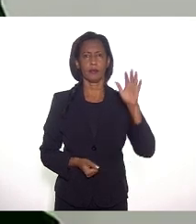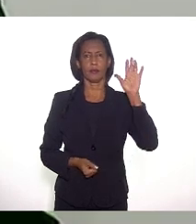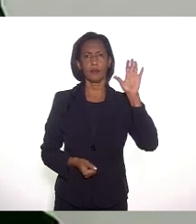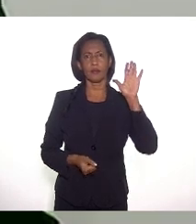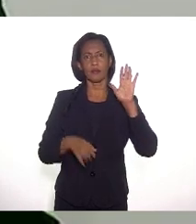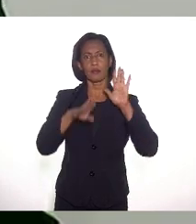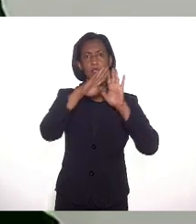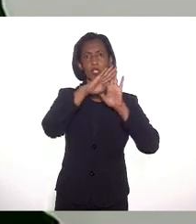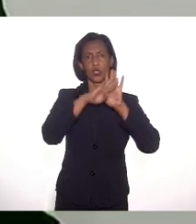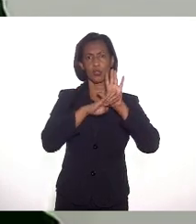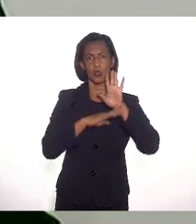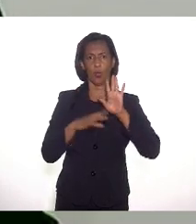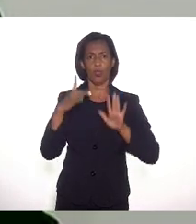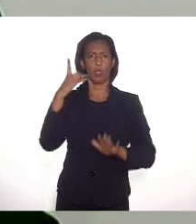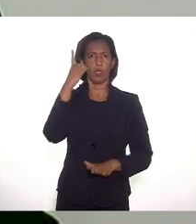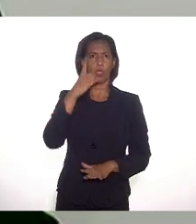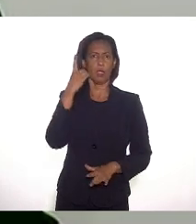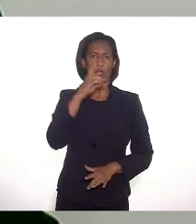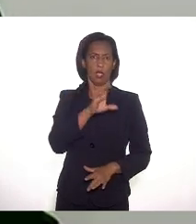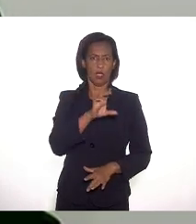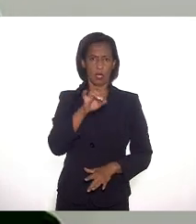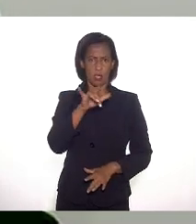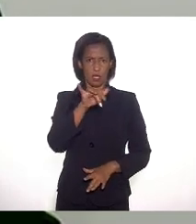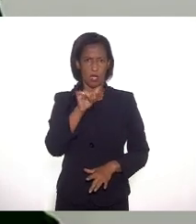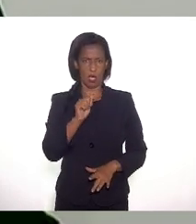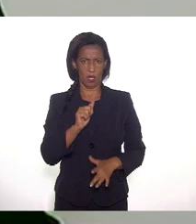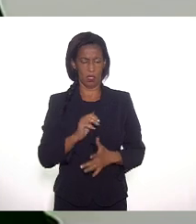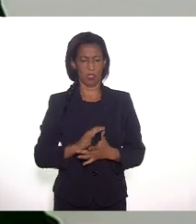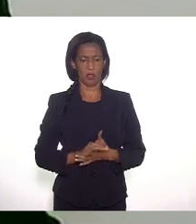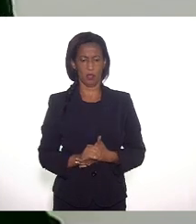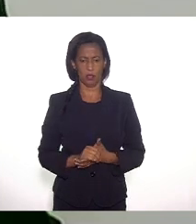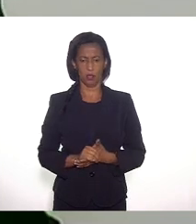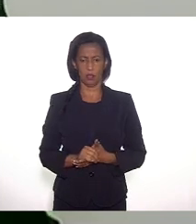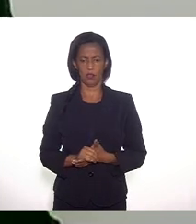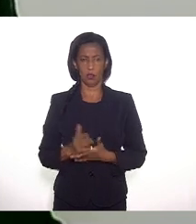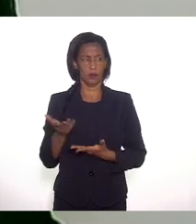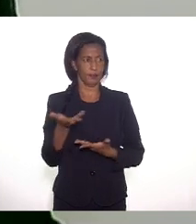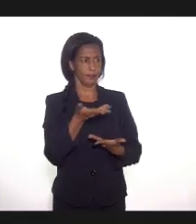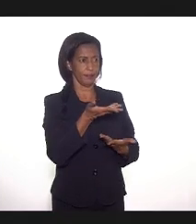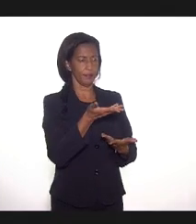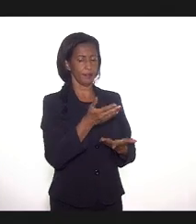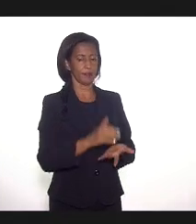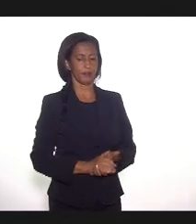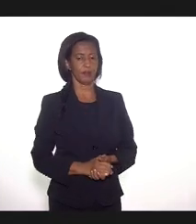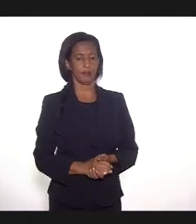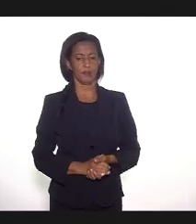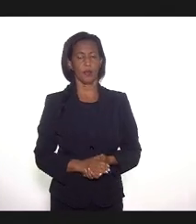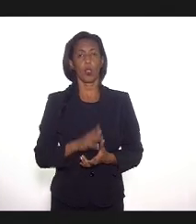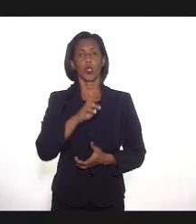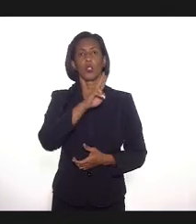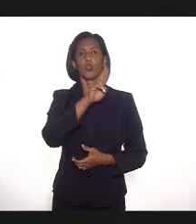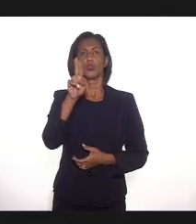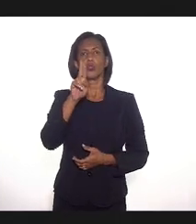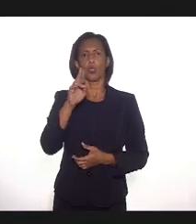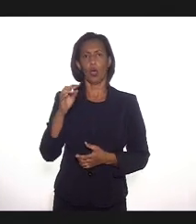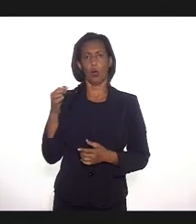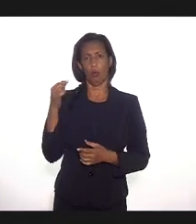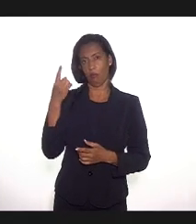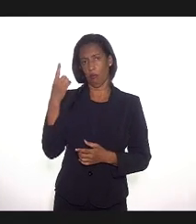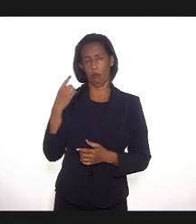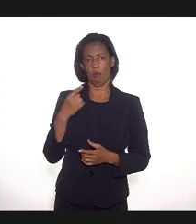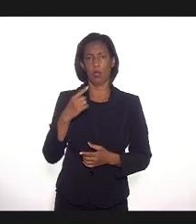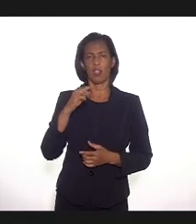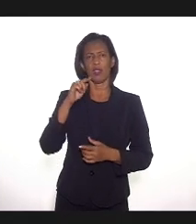ordem. Mink, posso passar posso? A palavra? Pode. É só uma observação. Nas suas emendas, lá